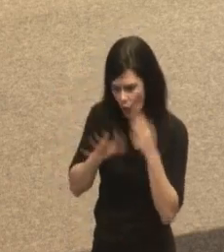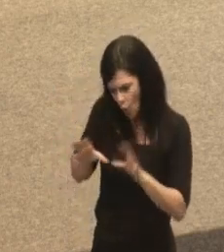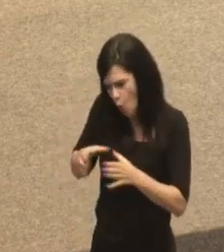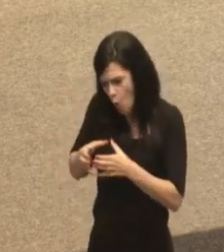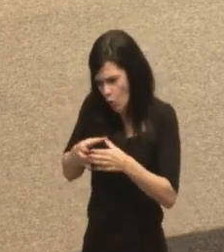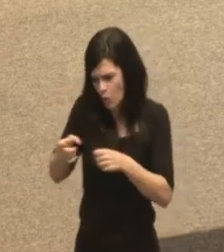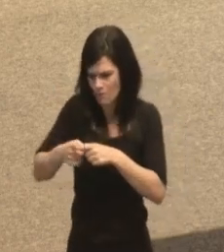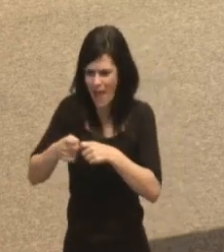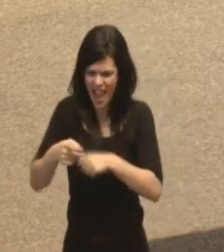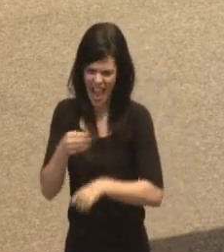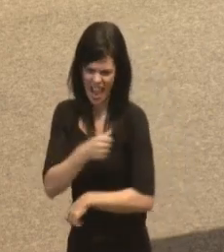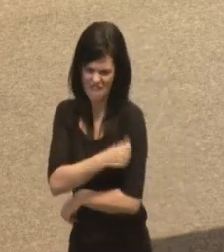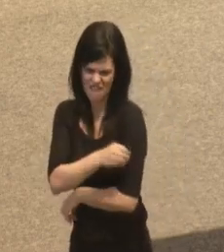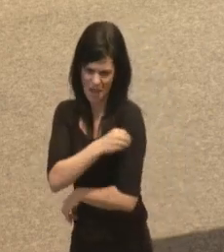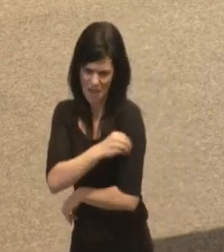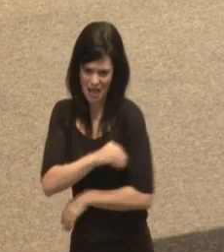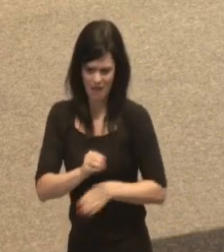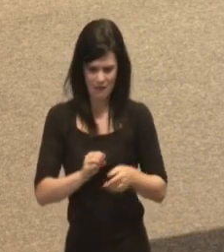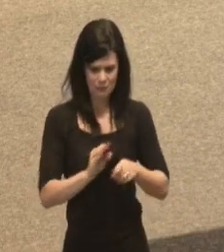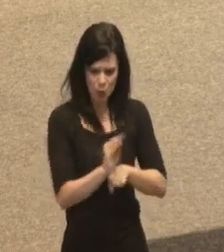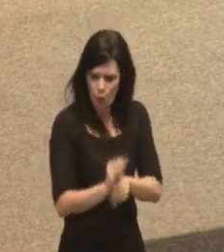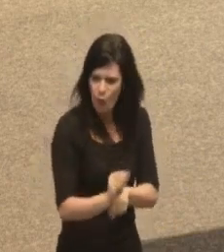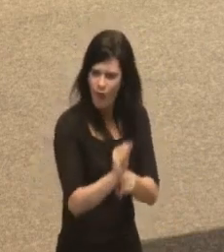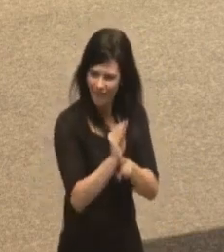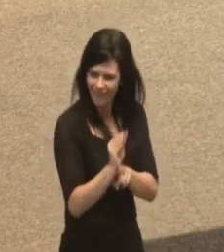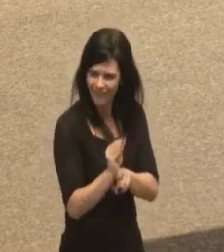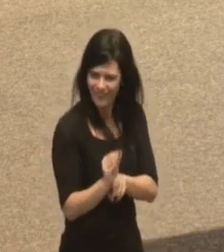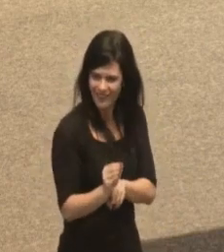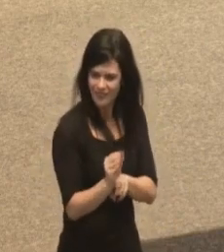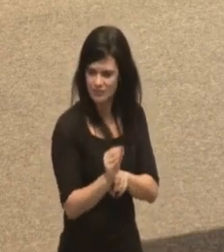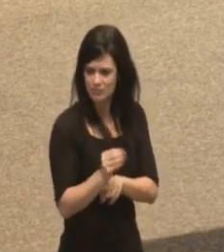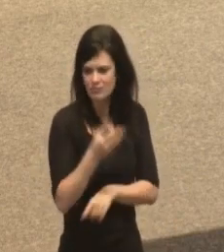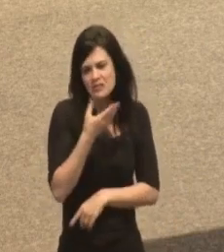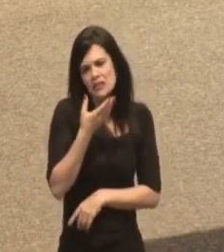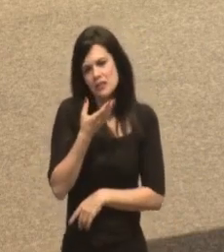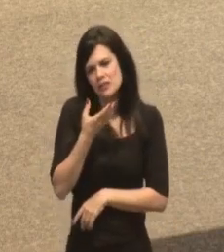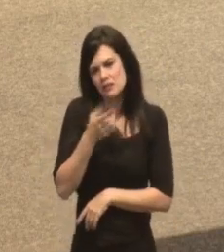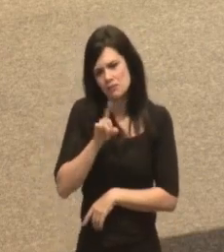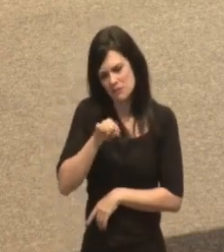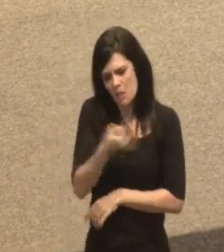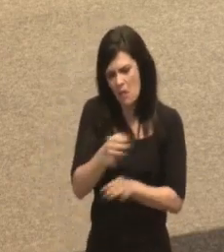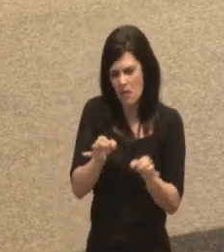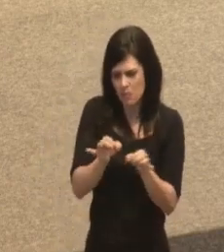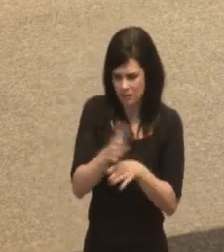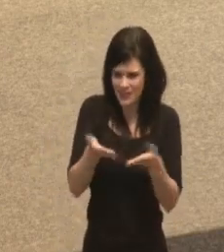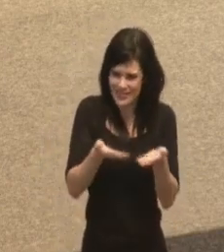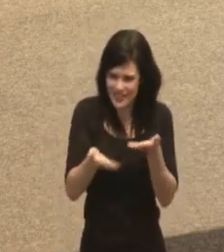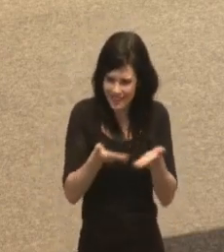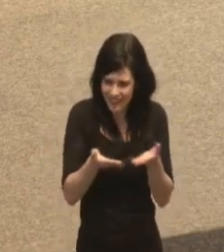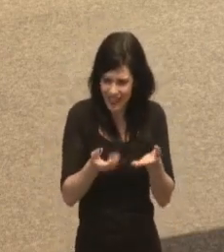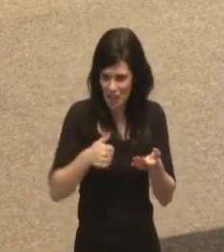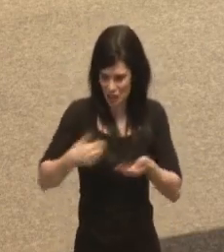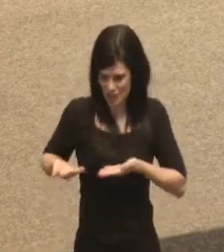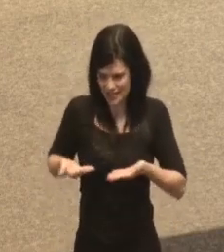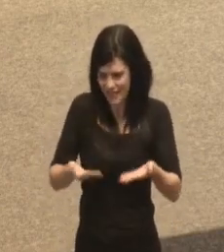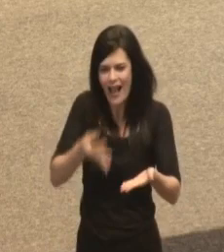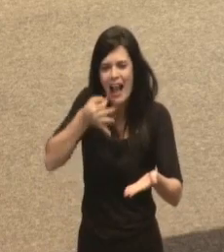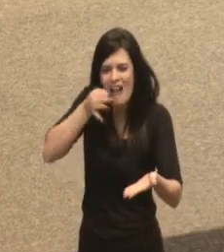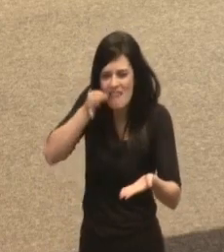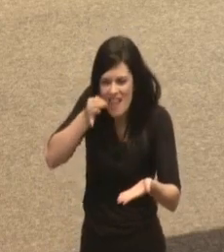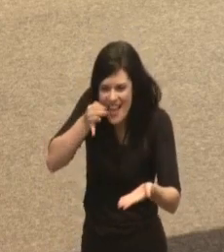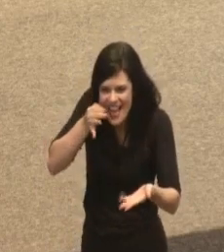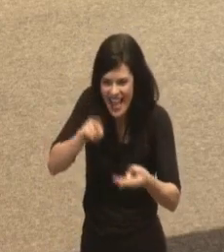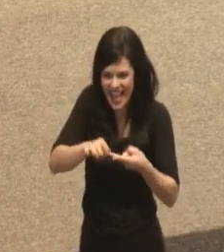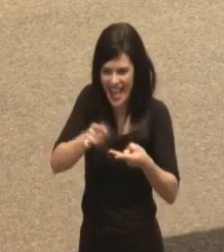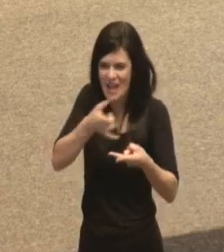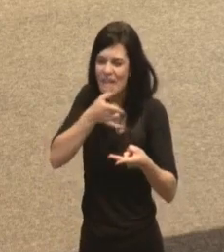equipe, pela enfermeira que estava conosco. E aquele moço, depois do atendimento, nós servimos um café, servimos